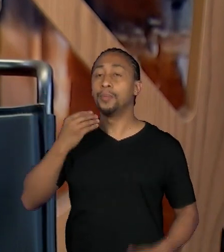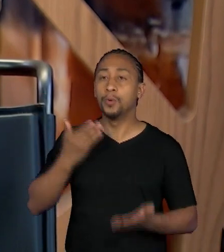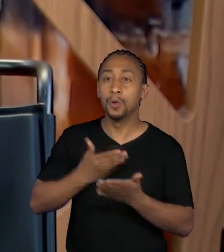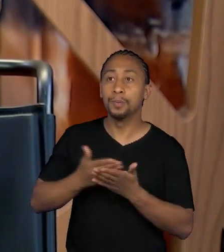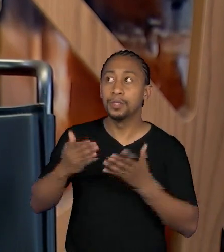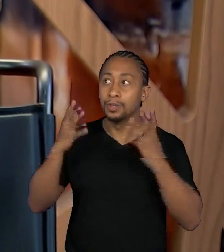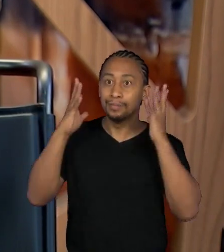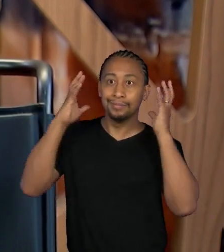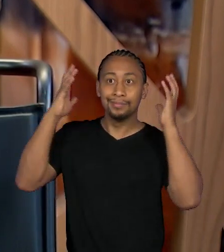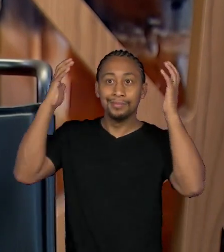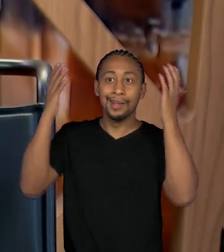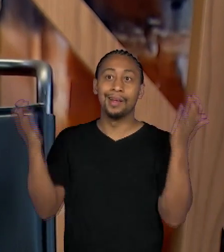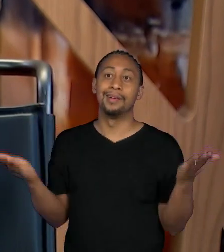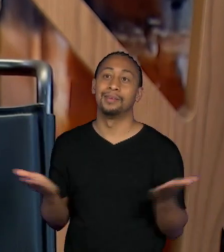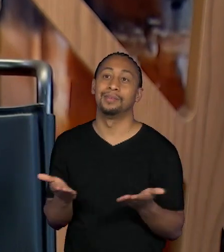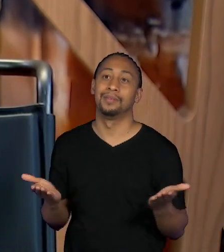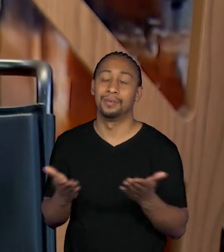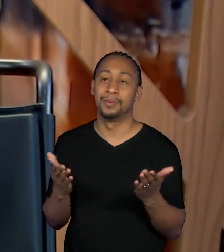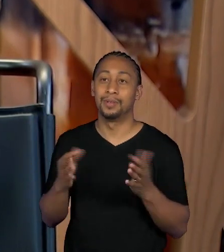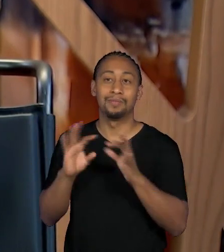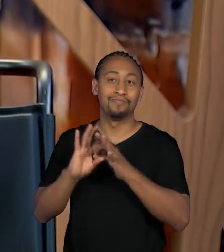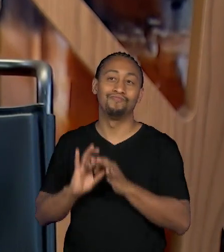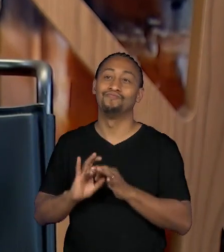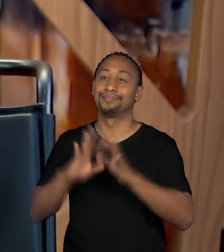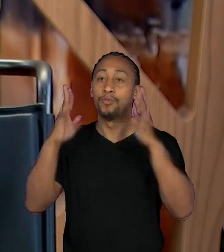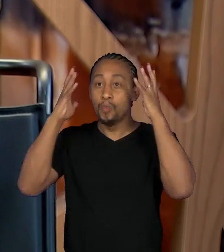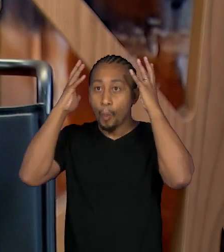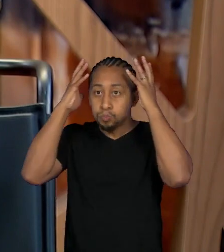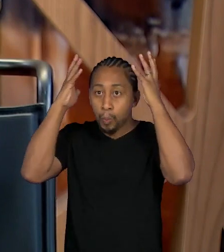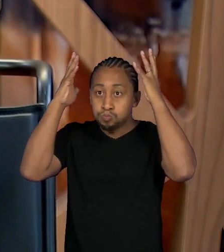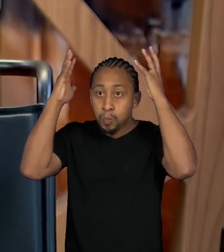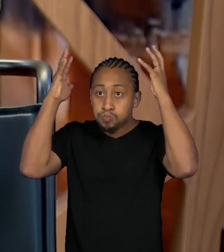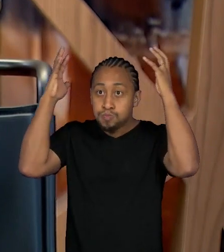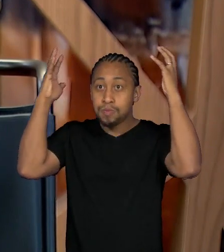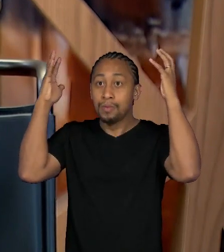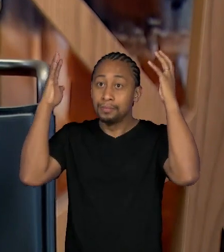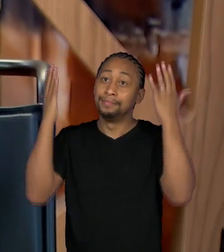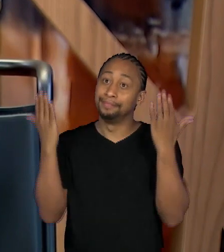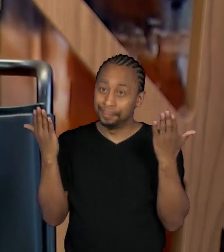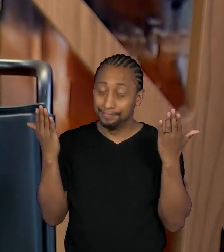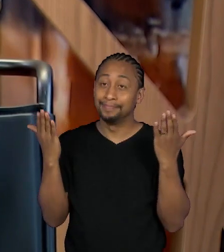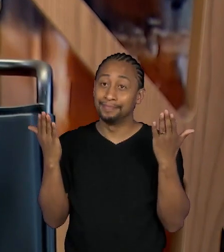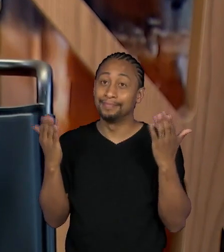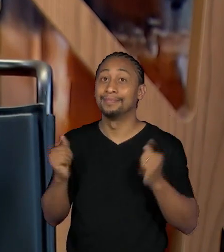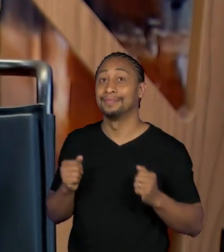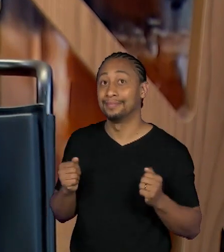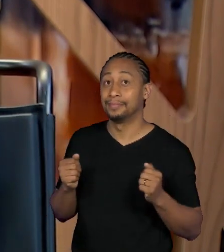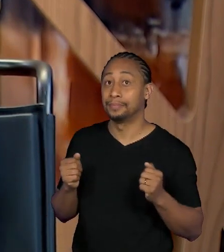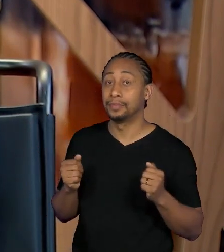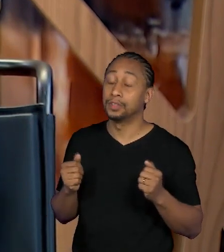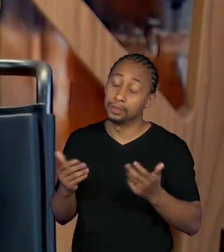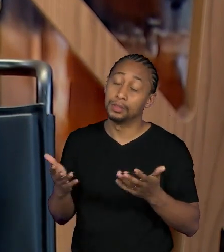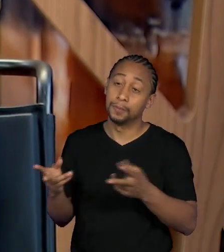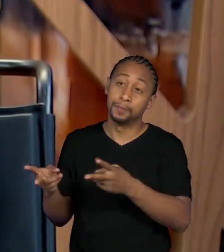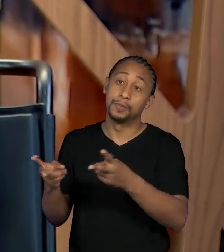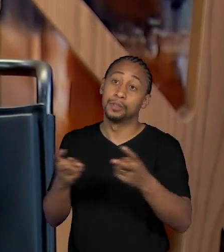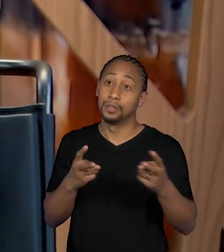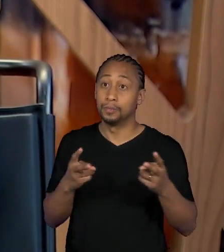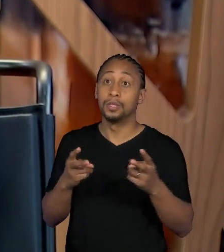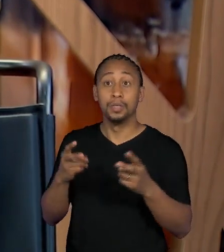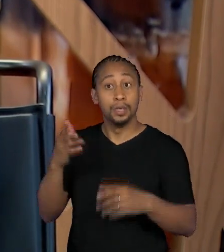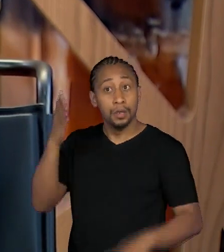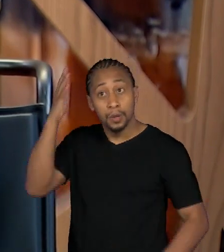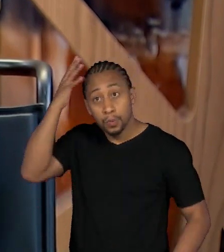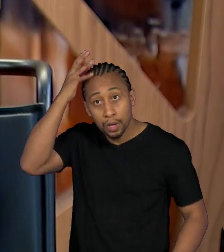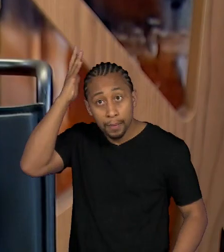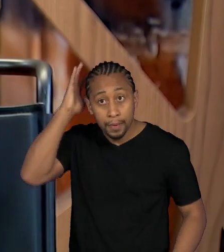agora, né? Porque só agora estão deixando o cabelo crescer, né? E a gente tem o cabelo como